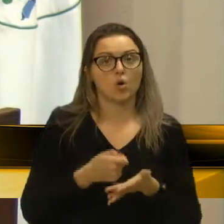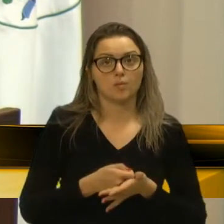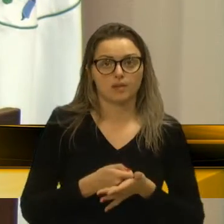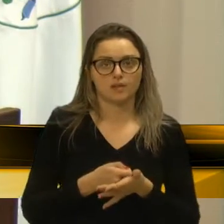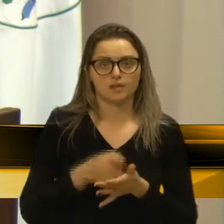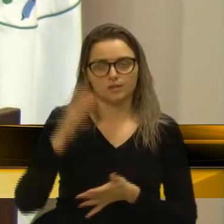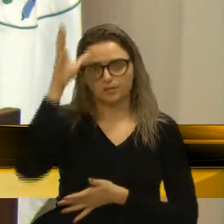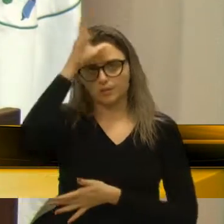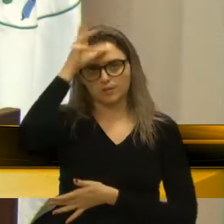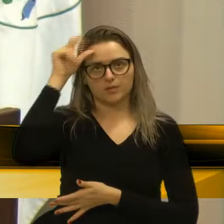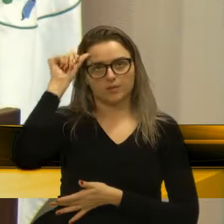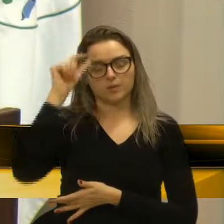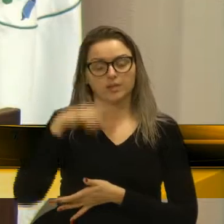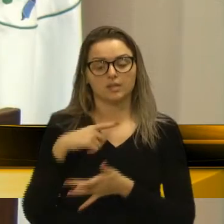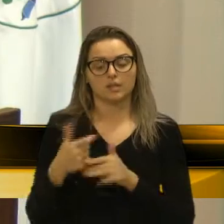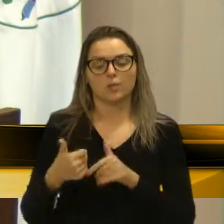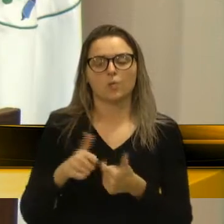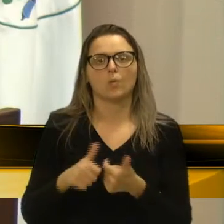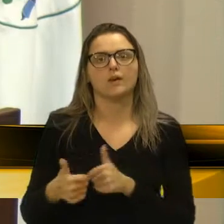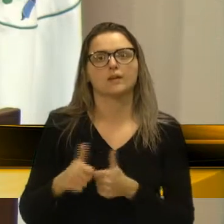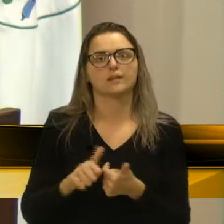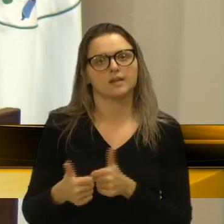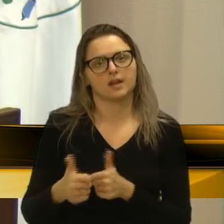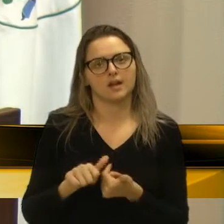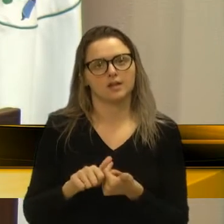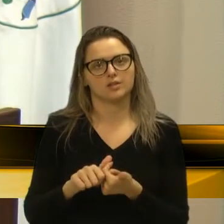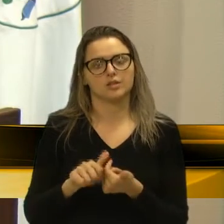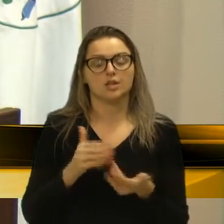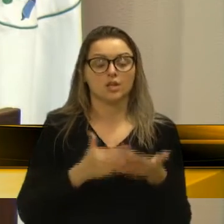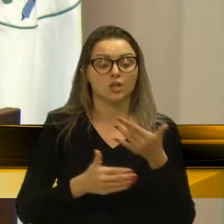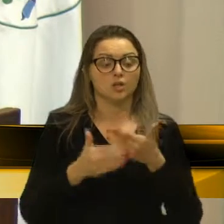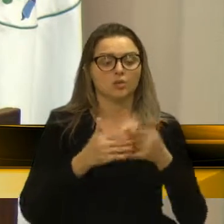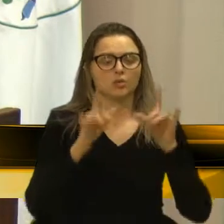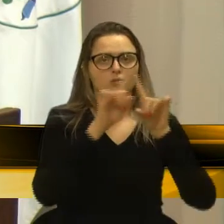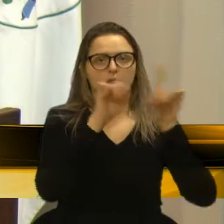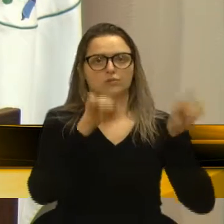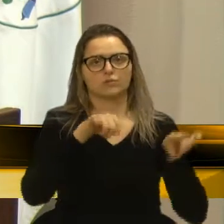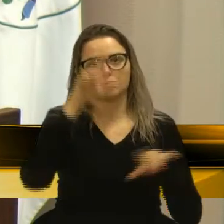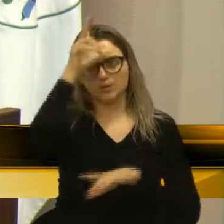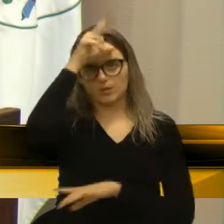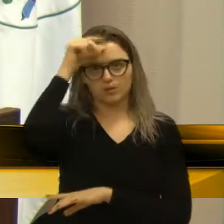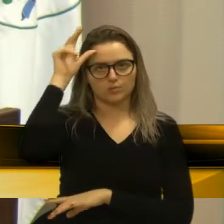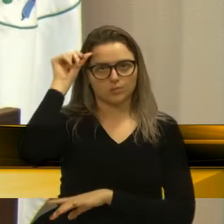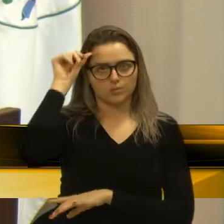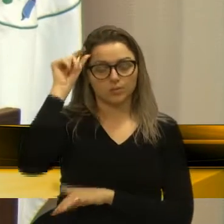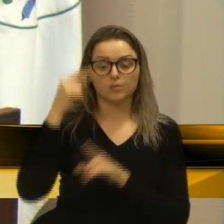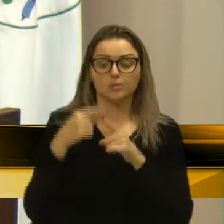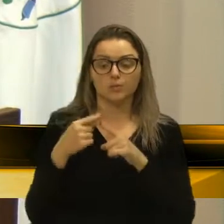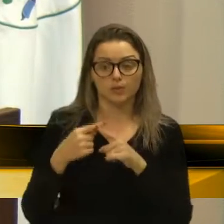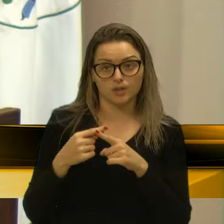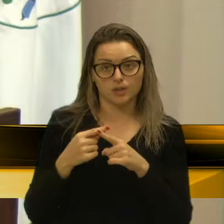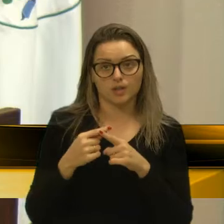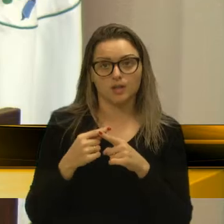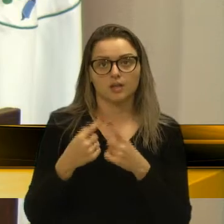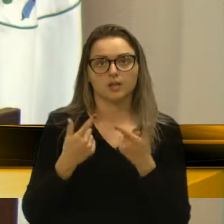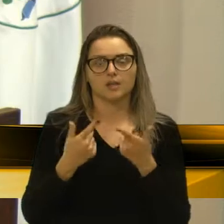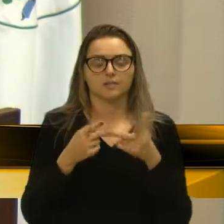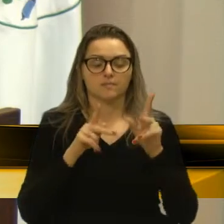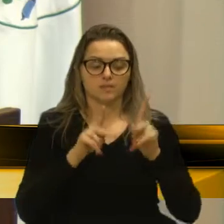manter qualificado, atualizado os servidores, porque eles vão estar fazendo... nós temos